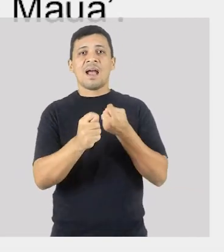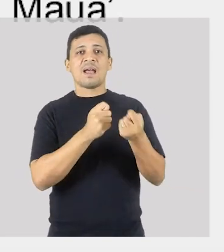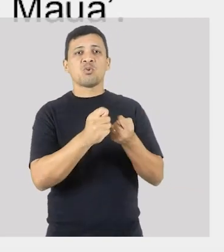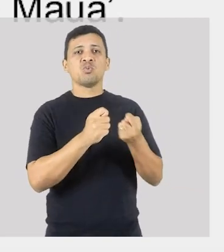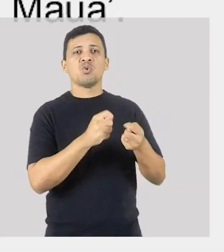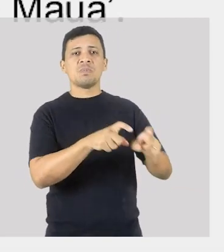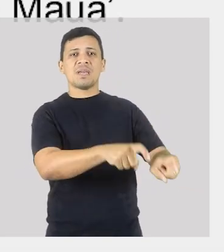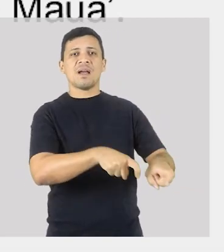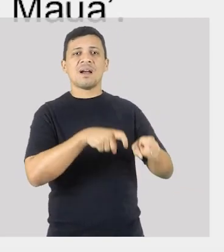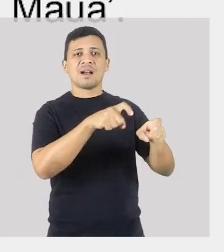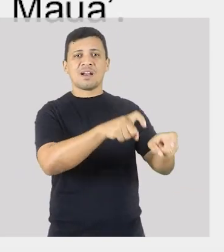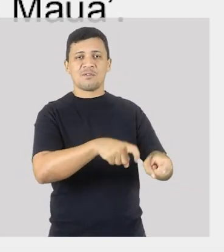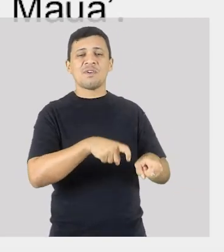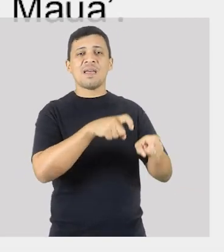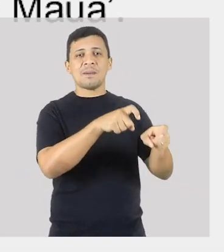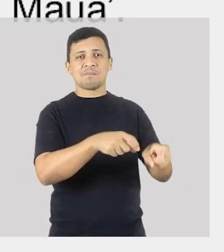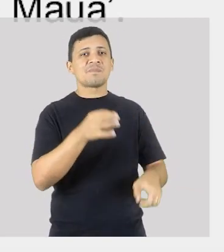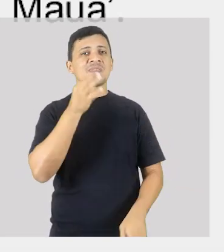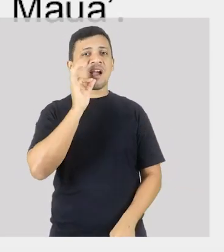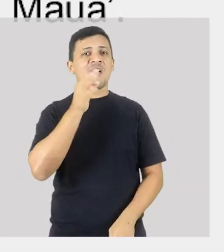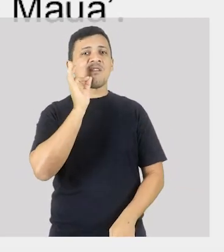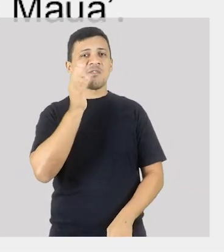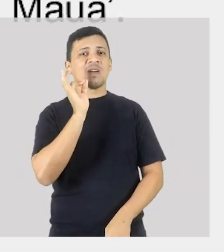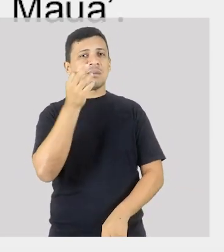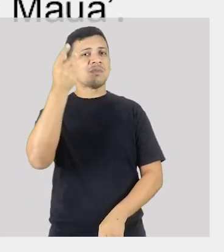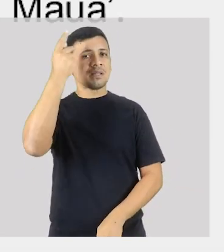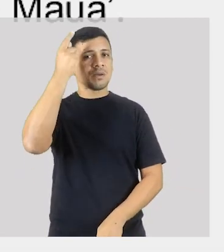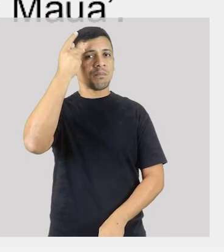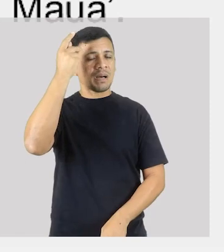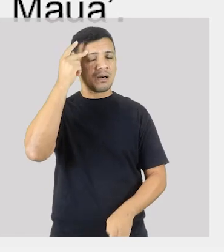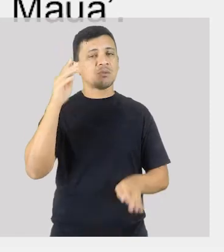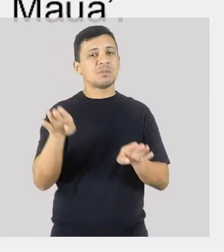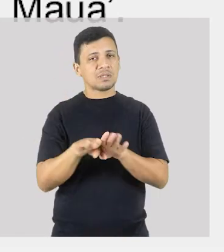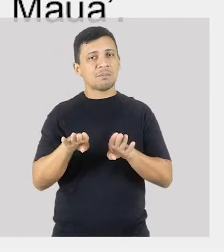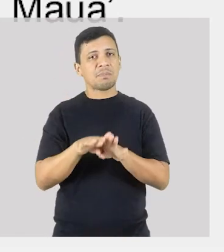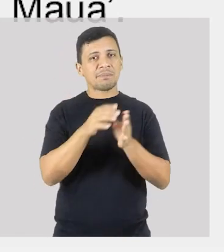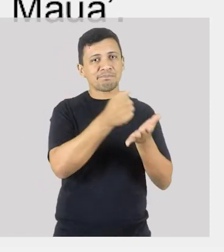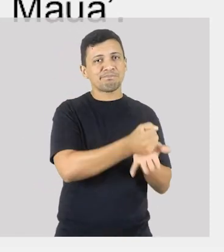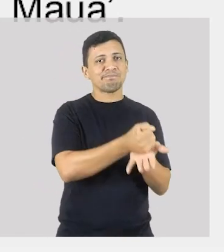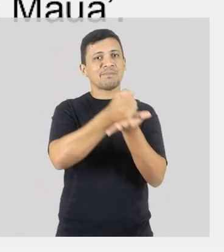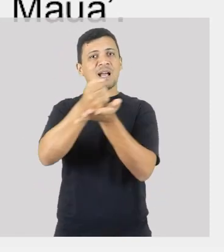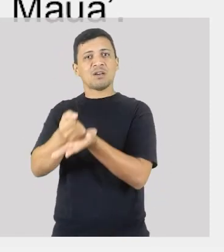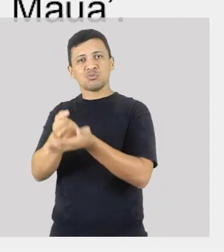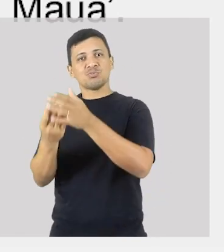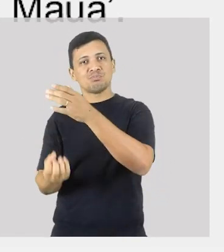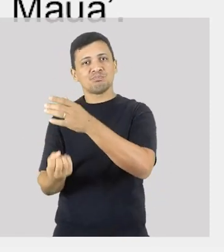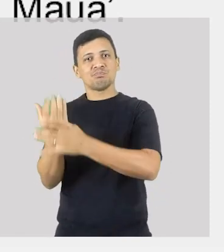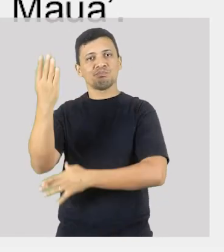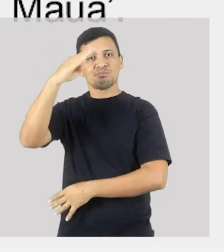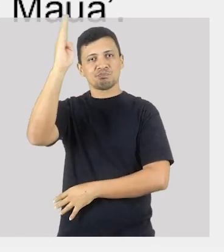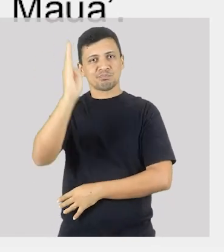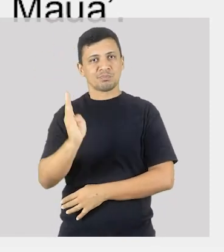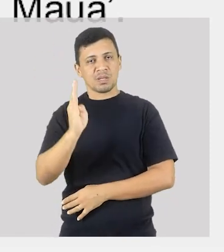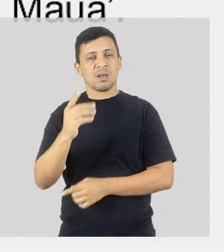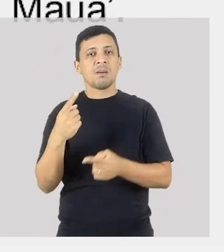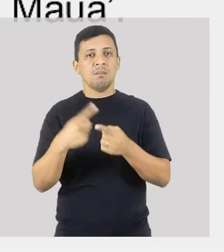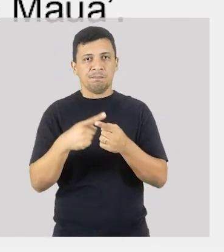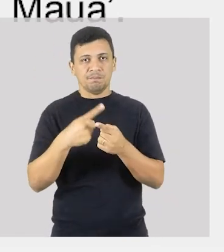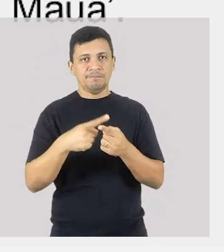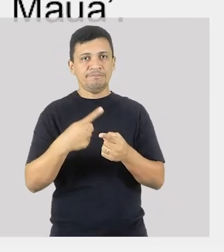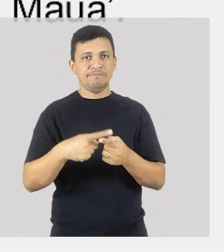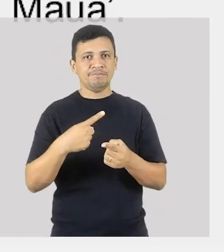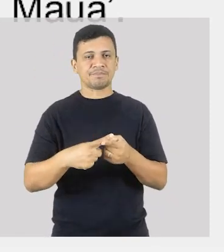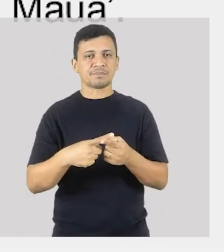Oeste Paulista ela é importante para consolidar esse Estado. Afinal de contas, o café, quando chega no Oeste